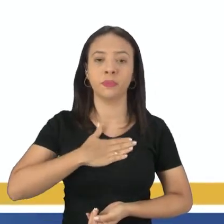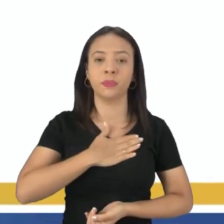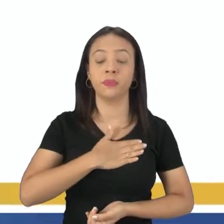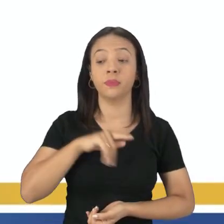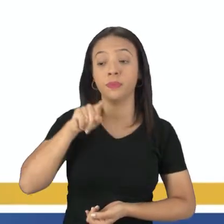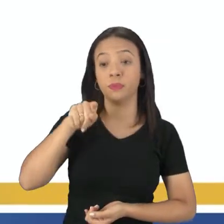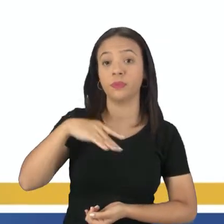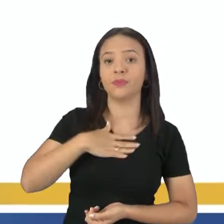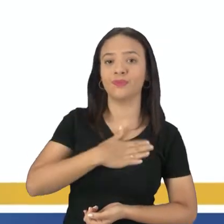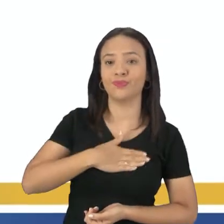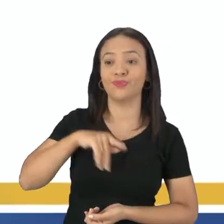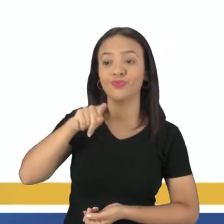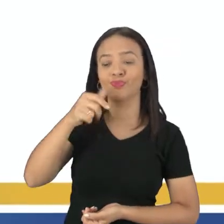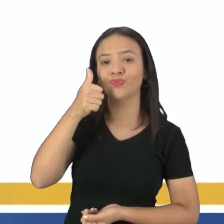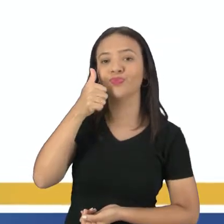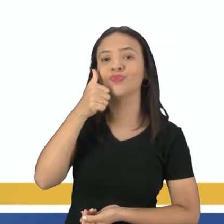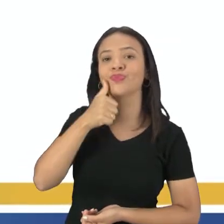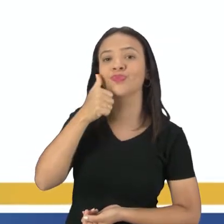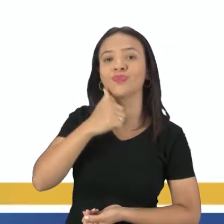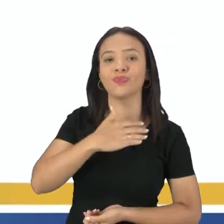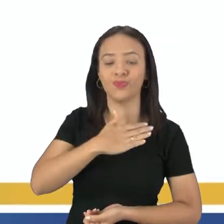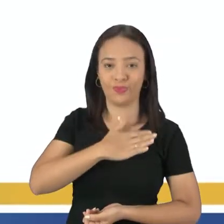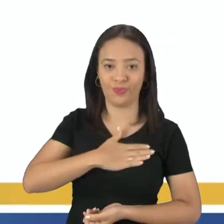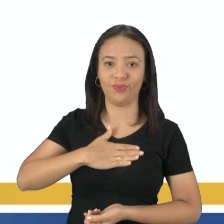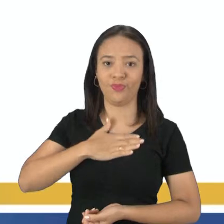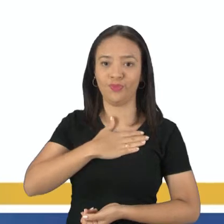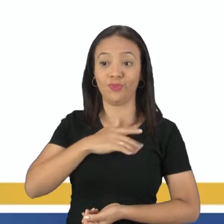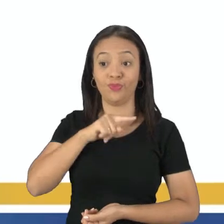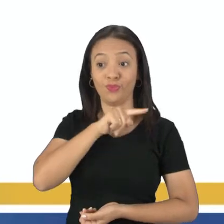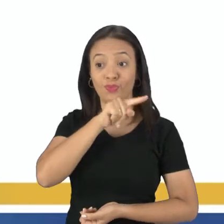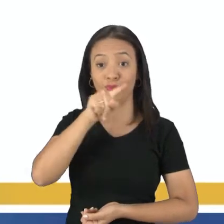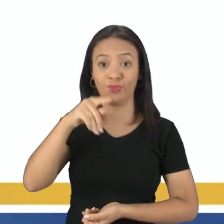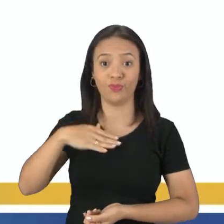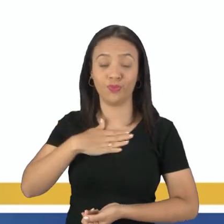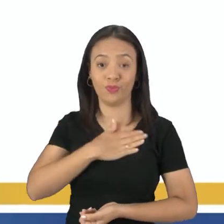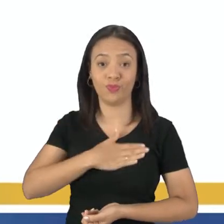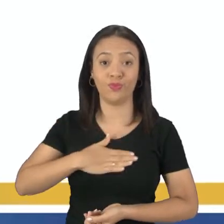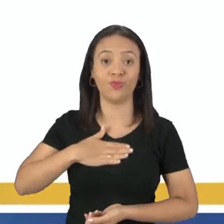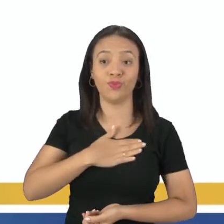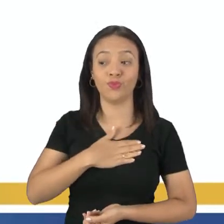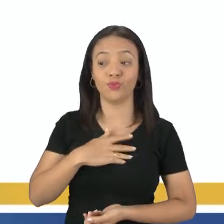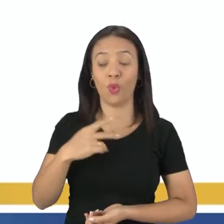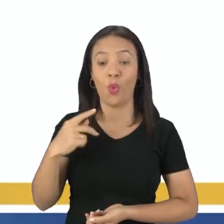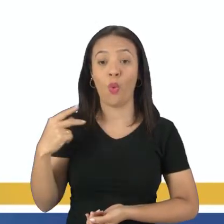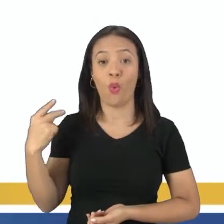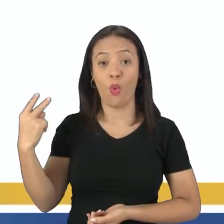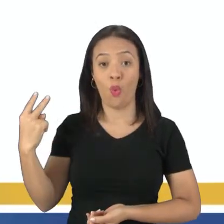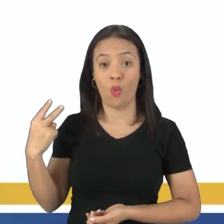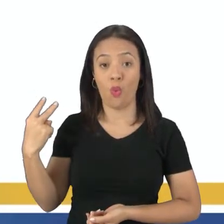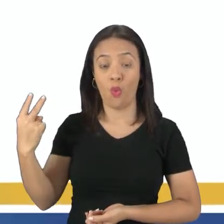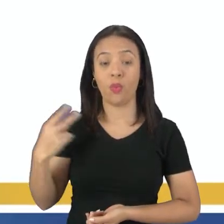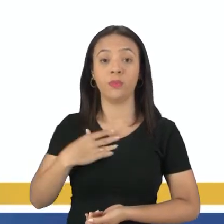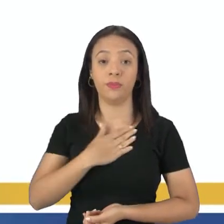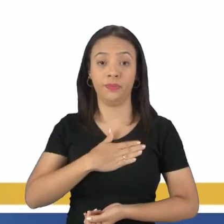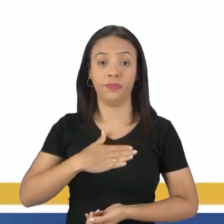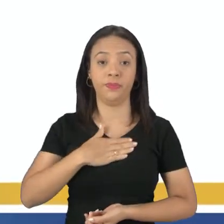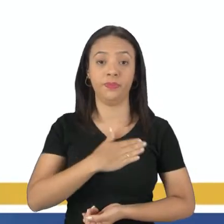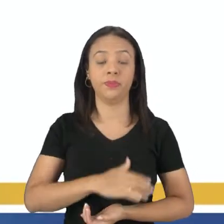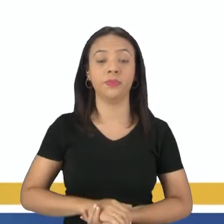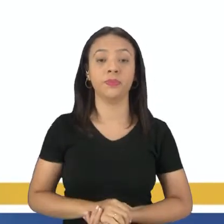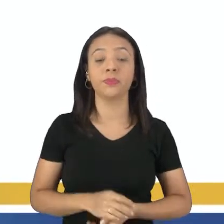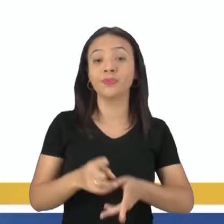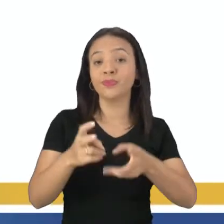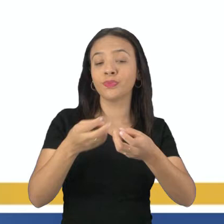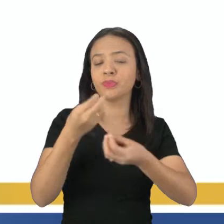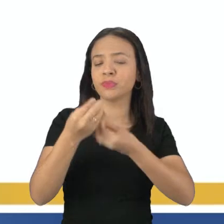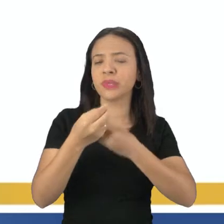ele gosta, ela gosta, vocês gostam, nós gostamos. Agora observem a conjugação